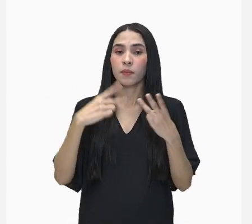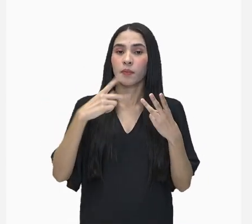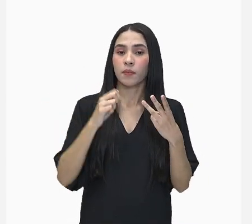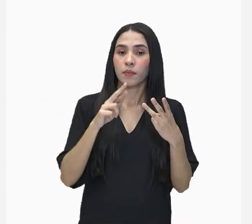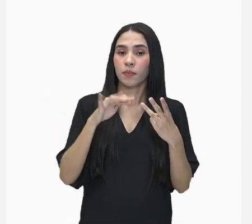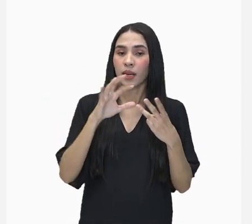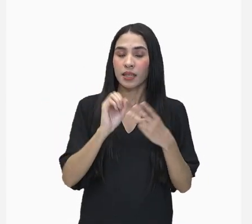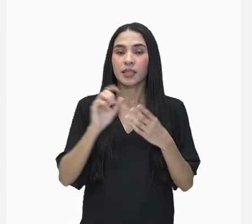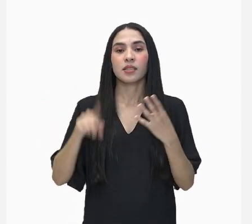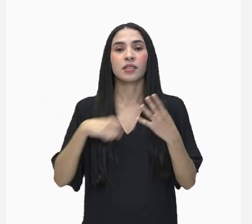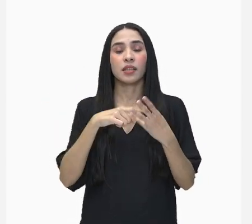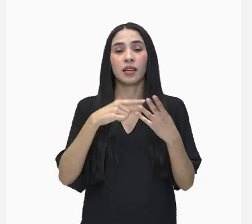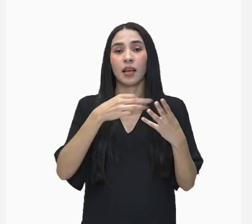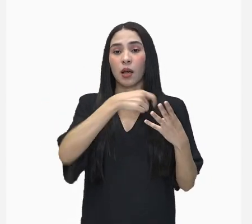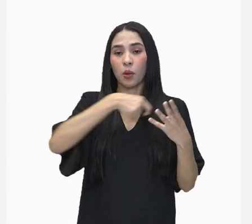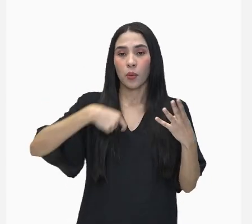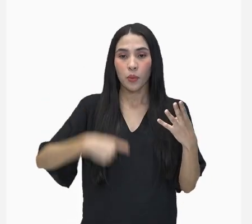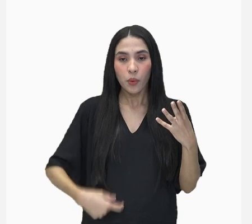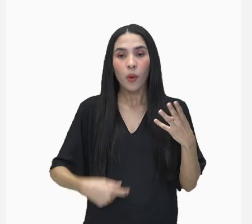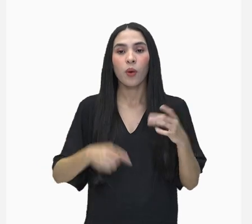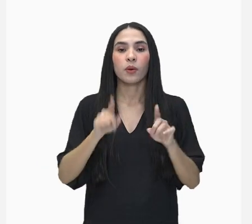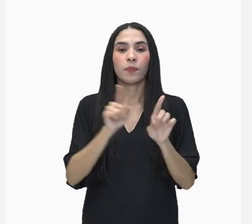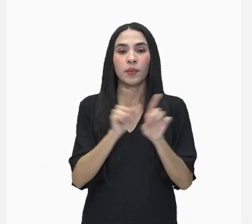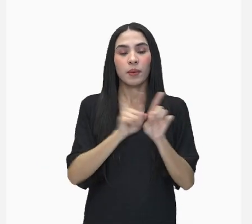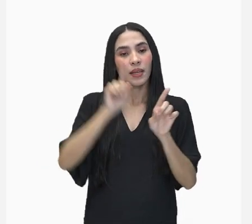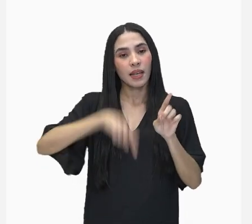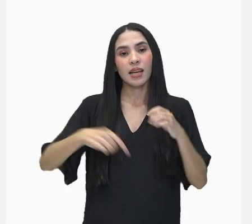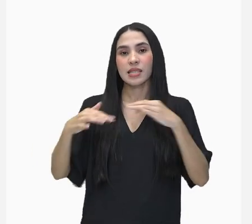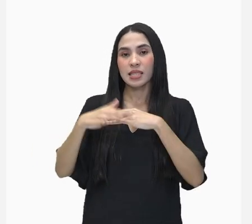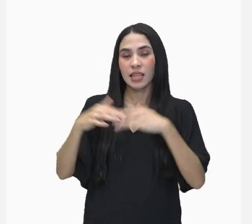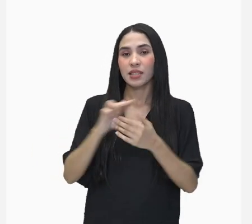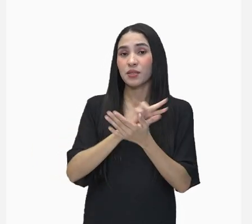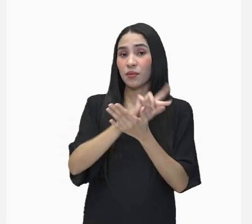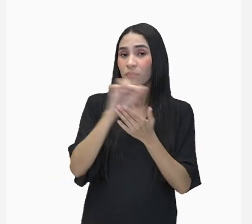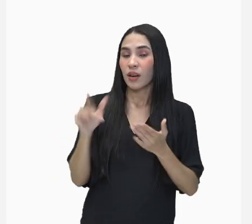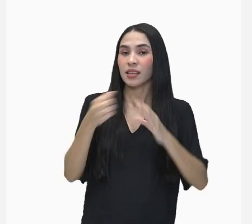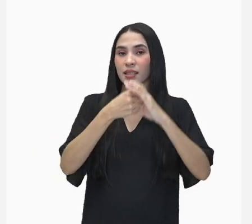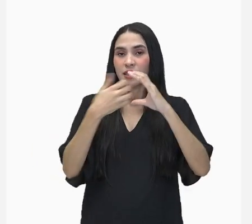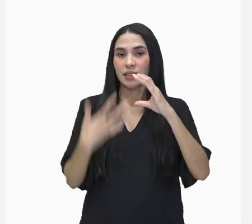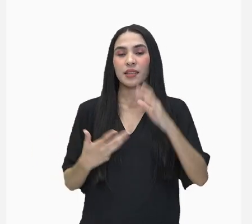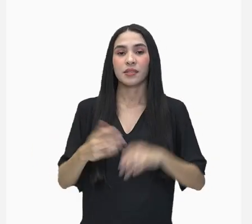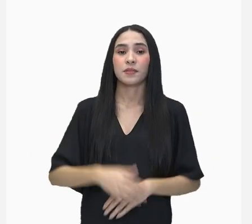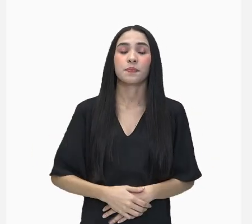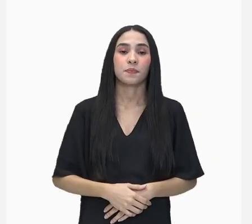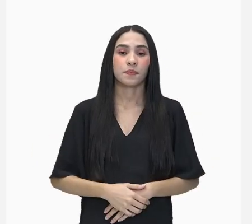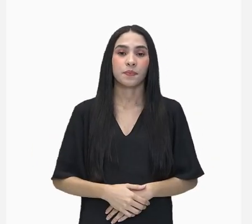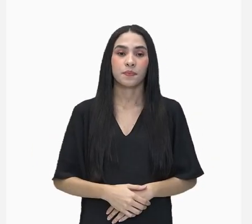Tóquio, que tem essa função de ser cidade multifuncional. Então,